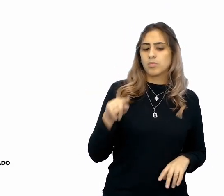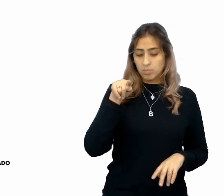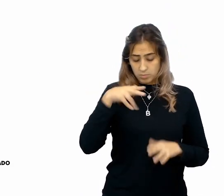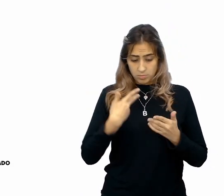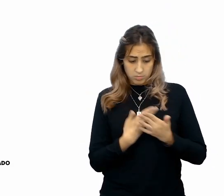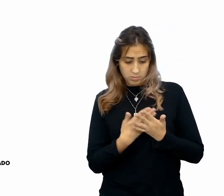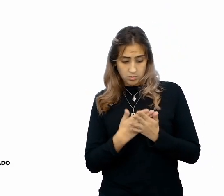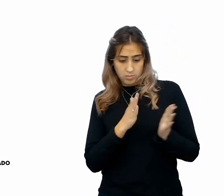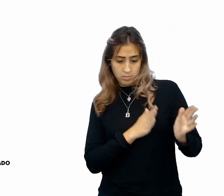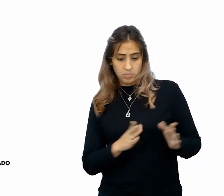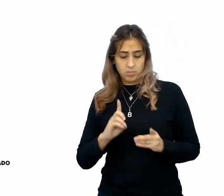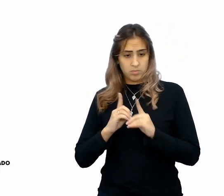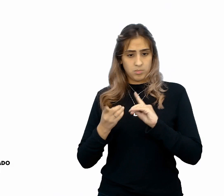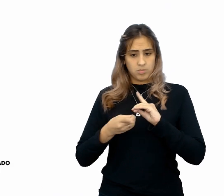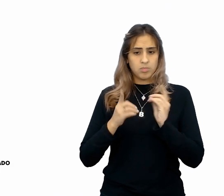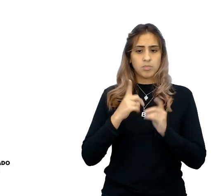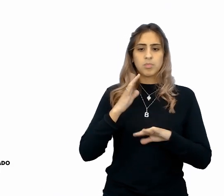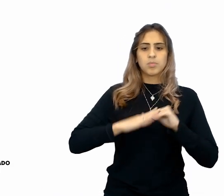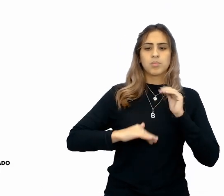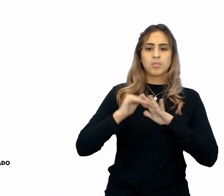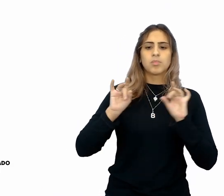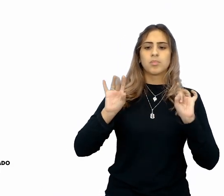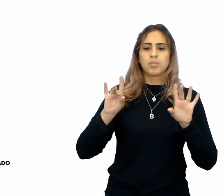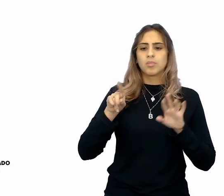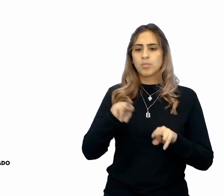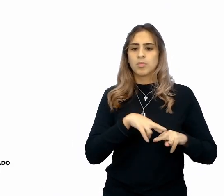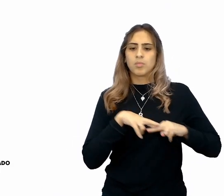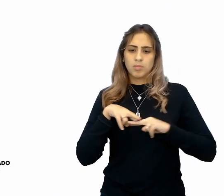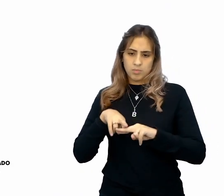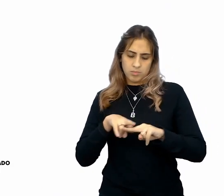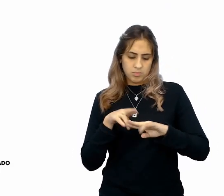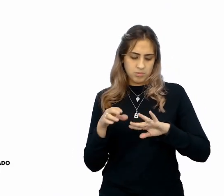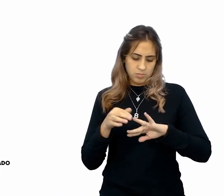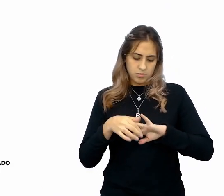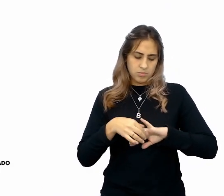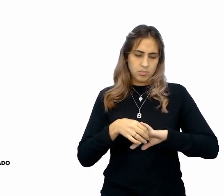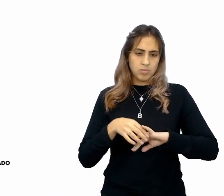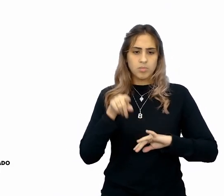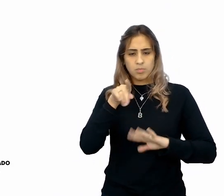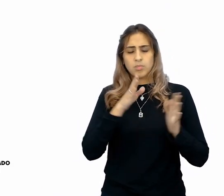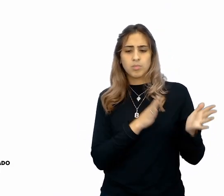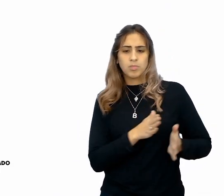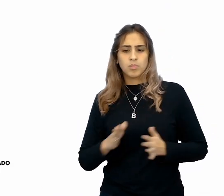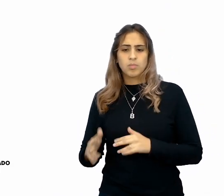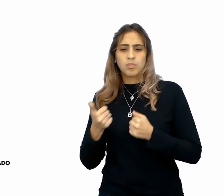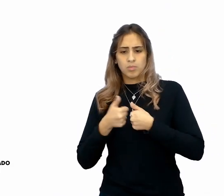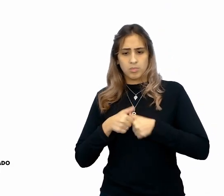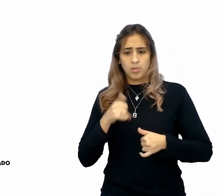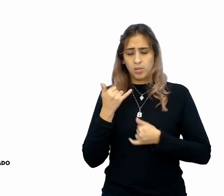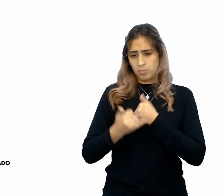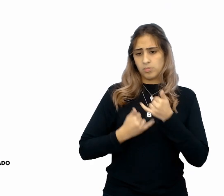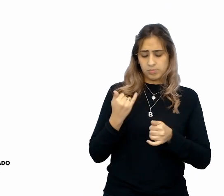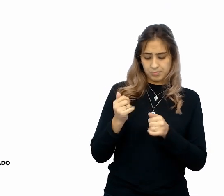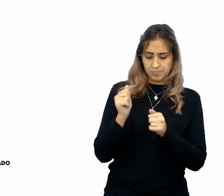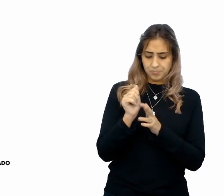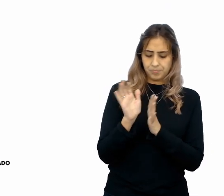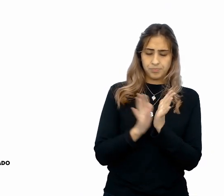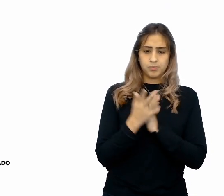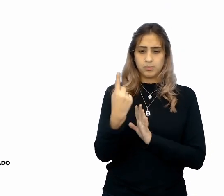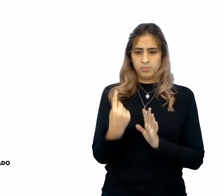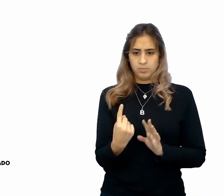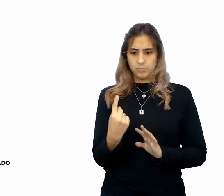dessa sequência didática, uma habilidade específica de revisão. No entanto, esse procedimento que está em jogo na atividade